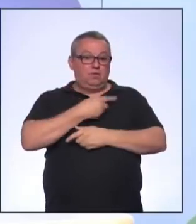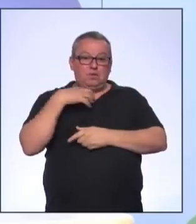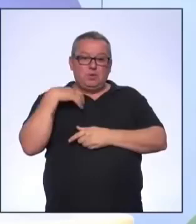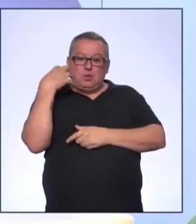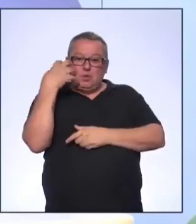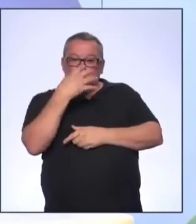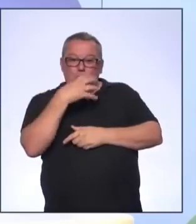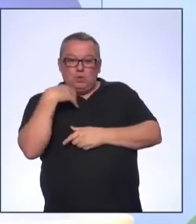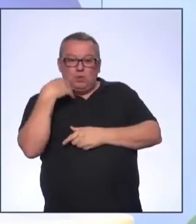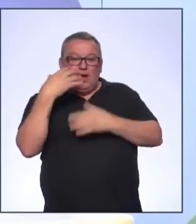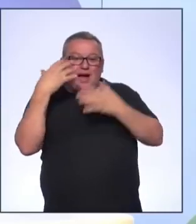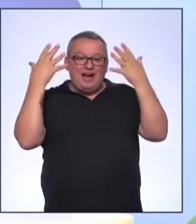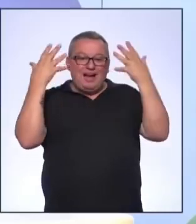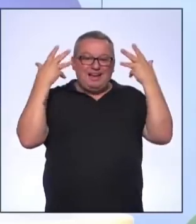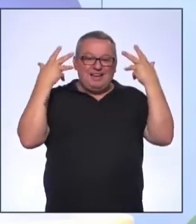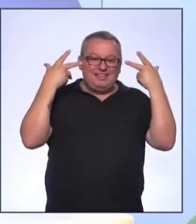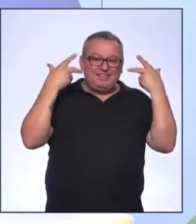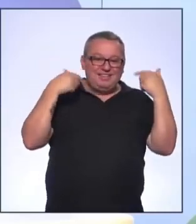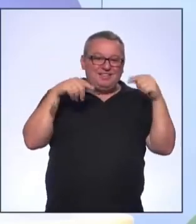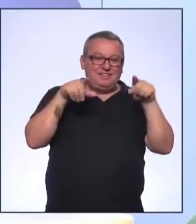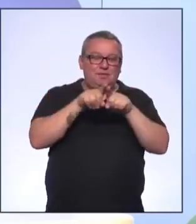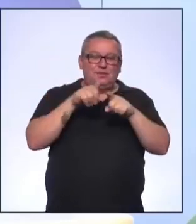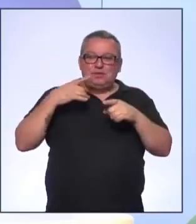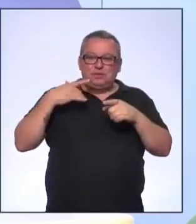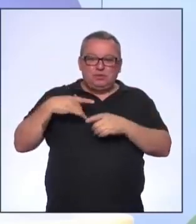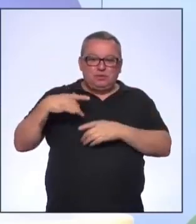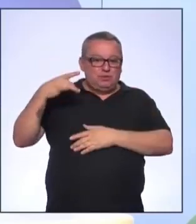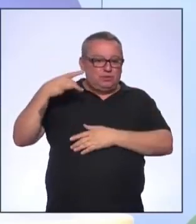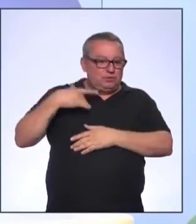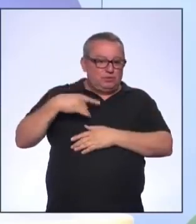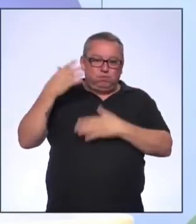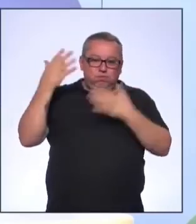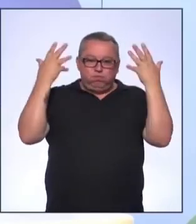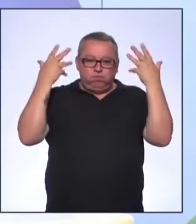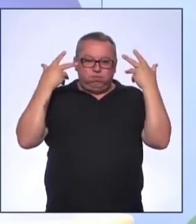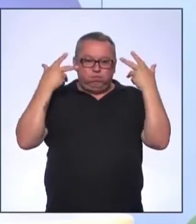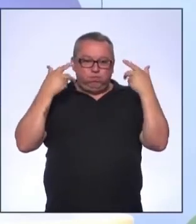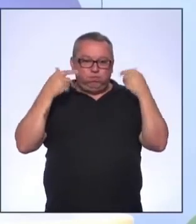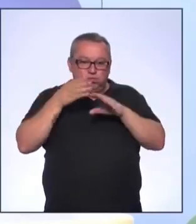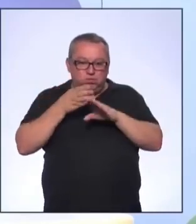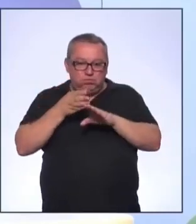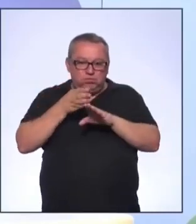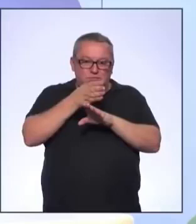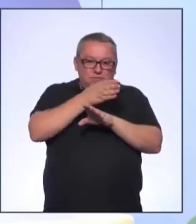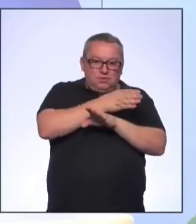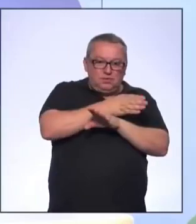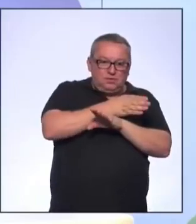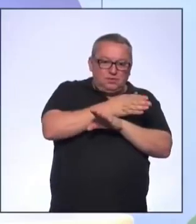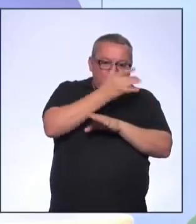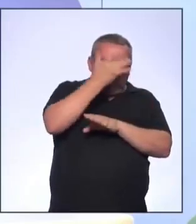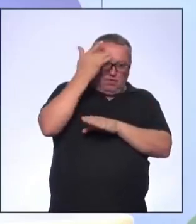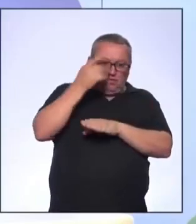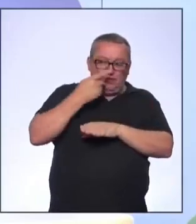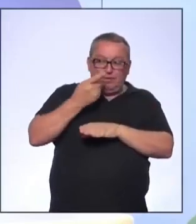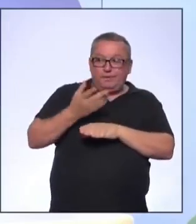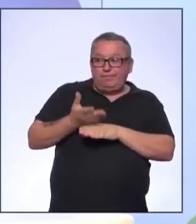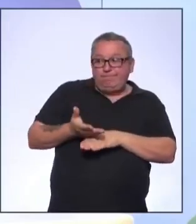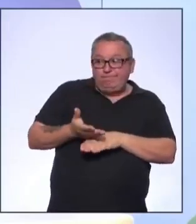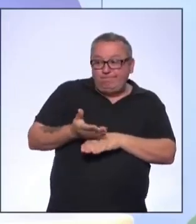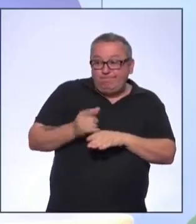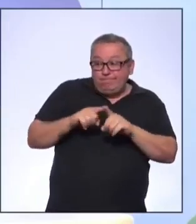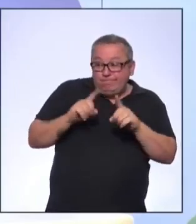apaixonados pelos animais, né? Coitados dos animais. E aí, por outro lado, muita gente disse, mas